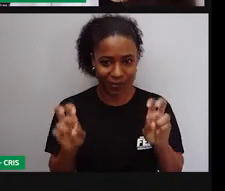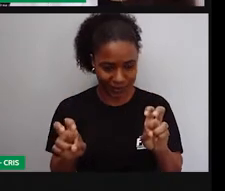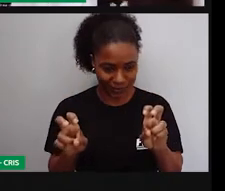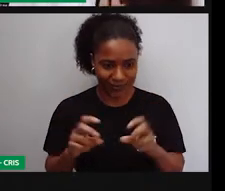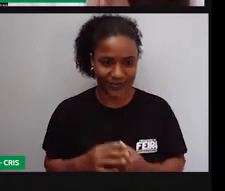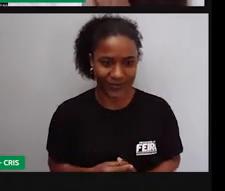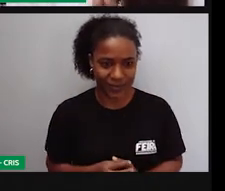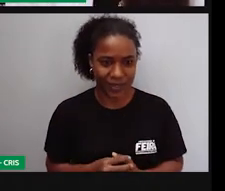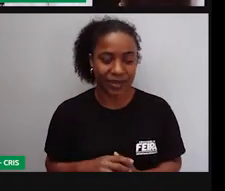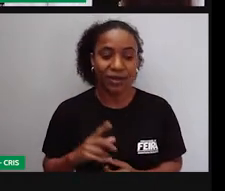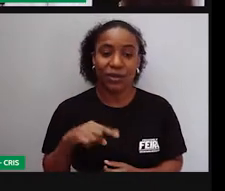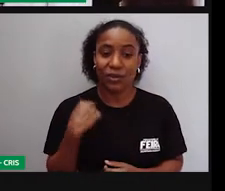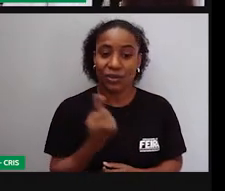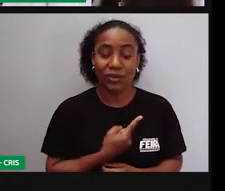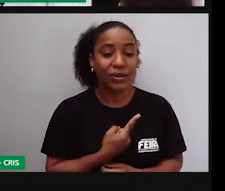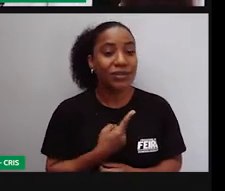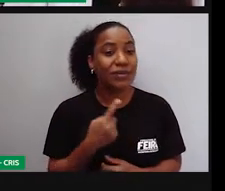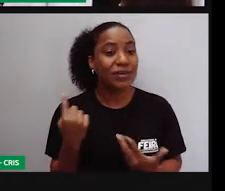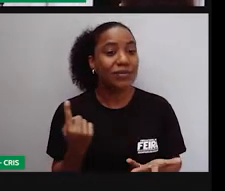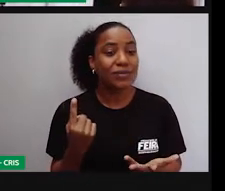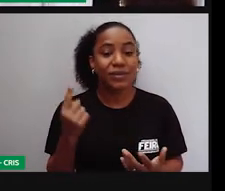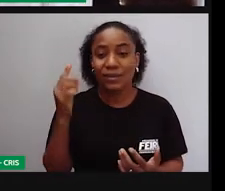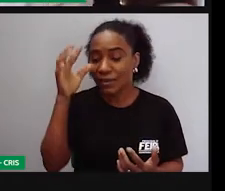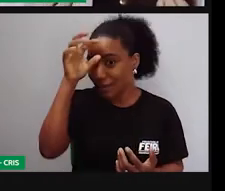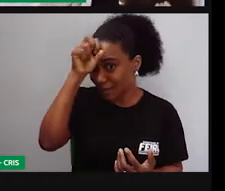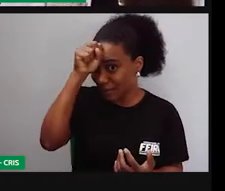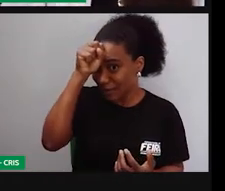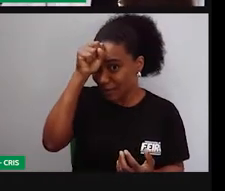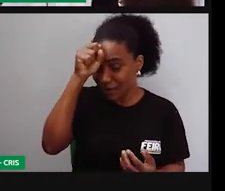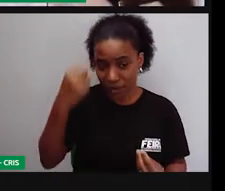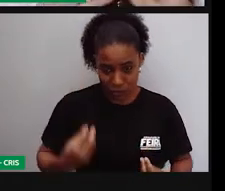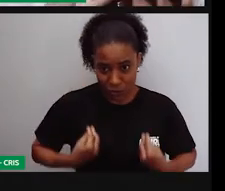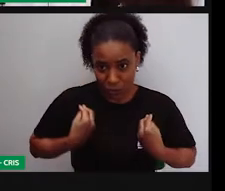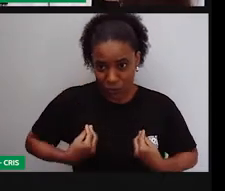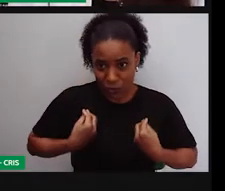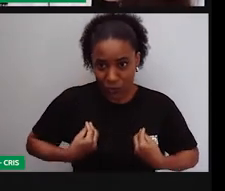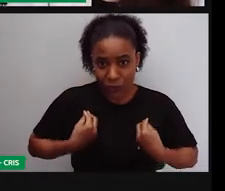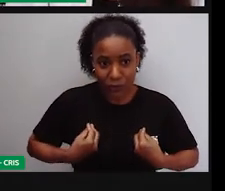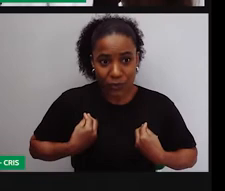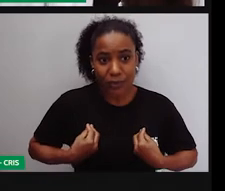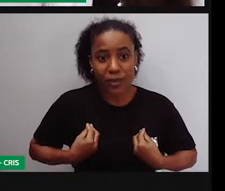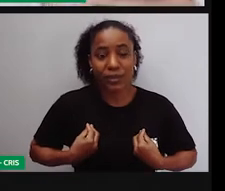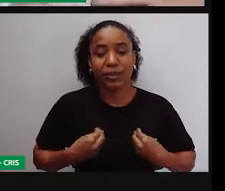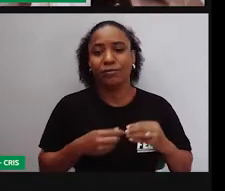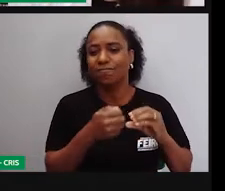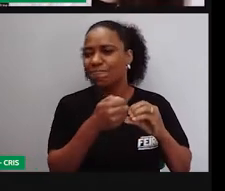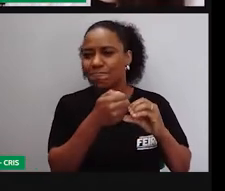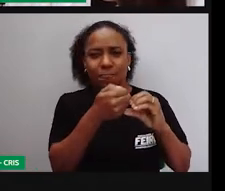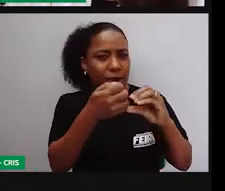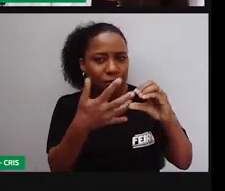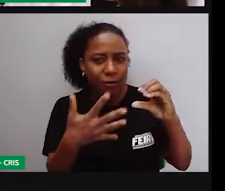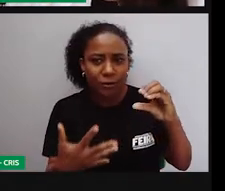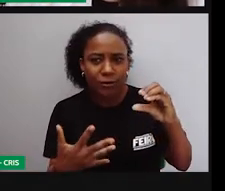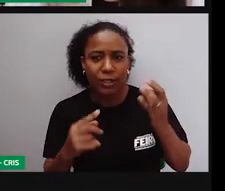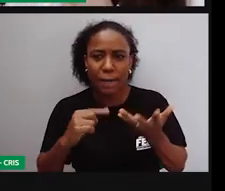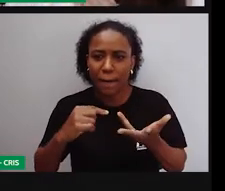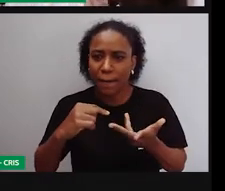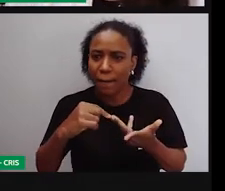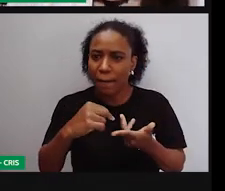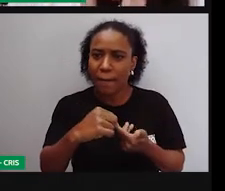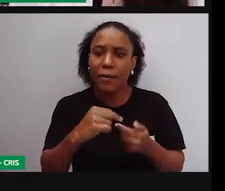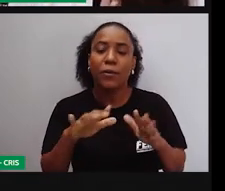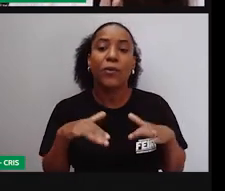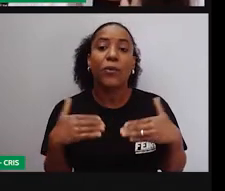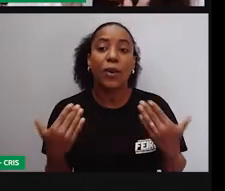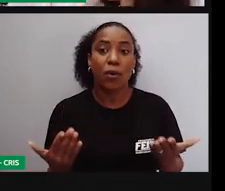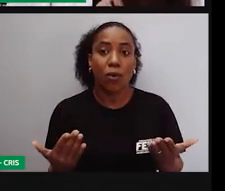vocês o que é que nos define enquanto seres humanos. Agora, alguns termos que eu vou falar, alguns termos que eu vou colocar para vocês,